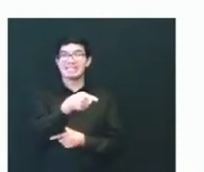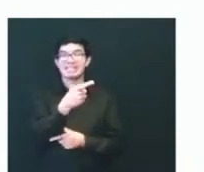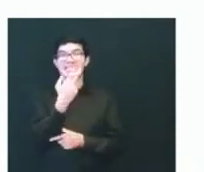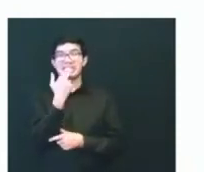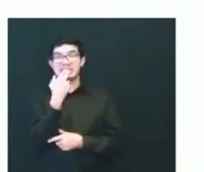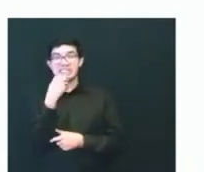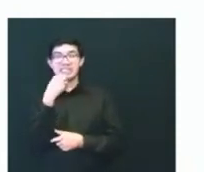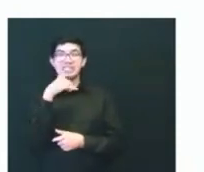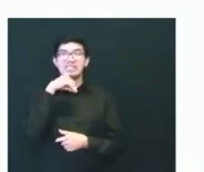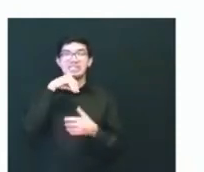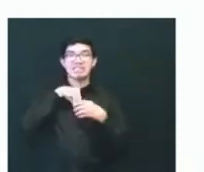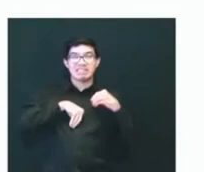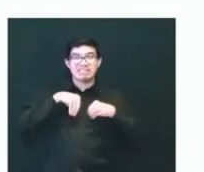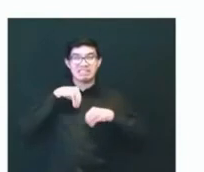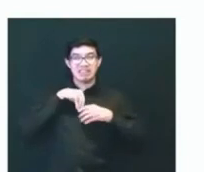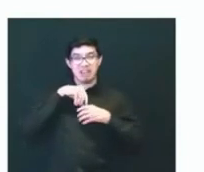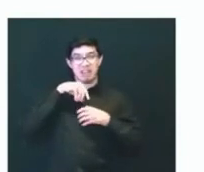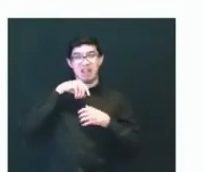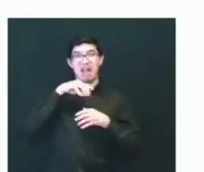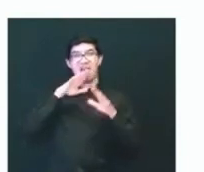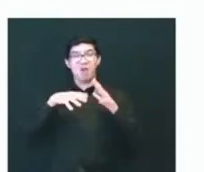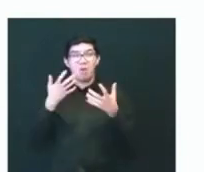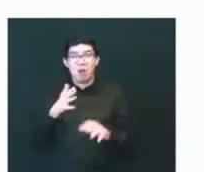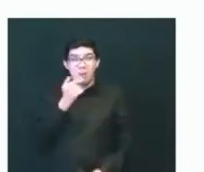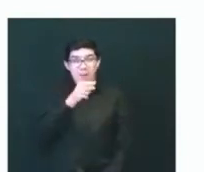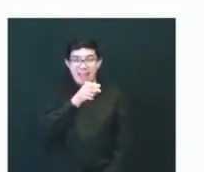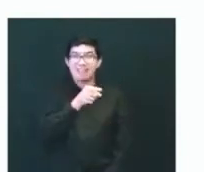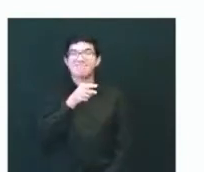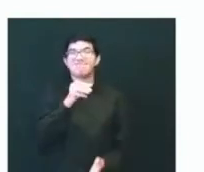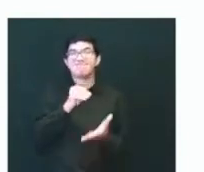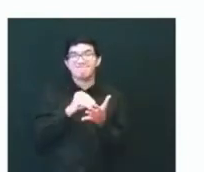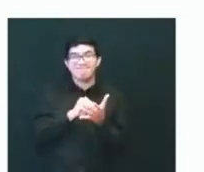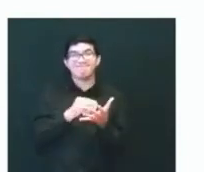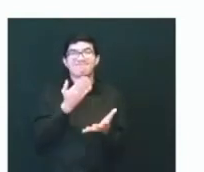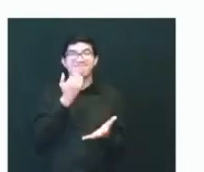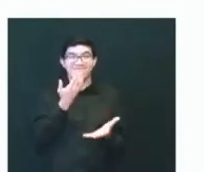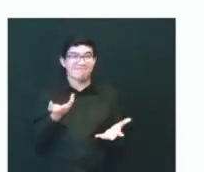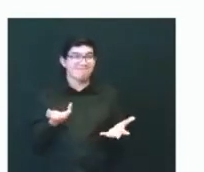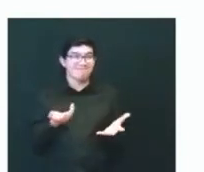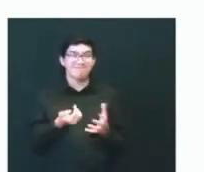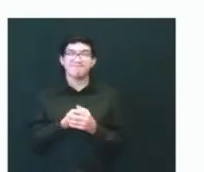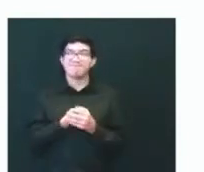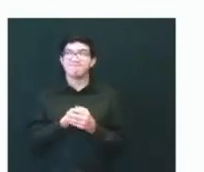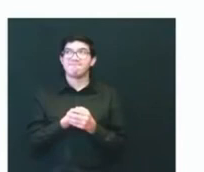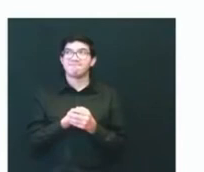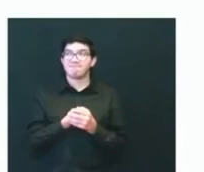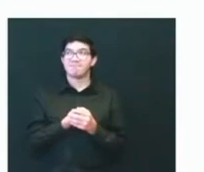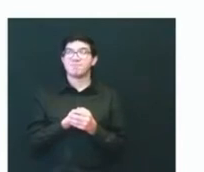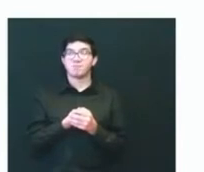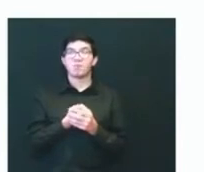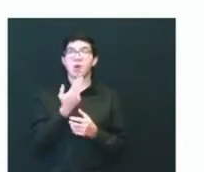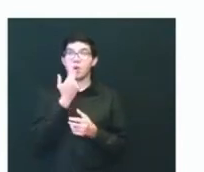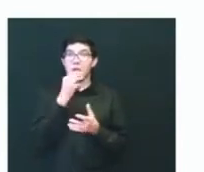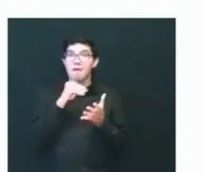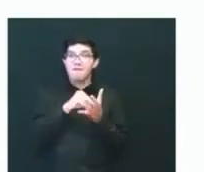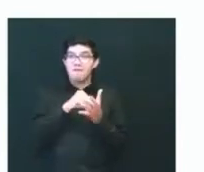desnutrição, um quadro de falta de apetite mais acentuada. Por quê? Porque essa